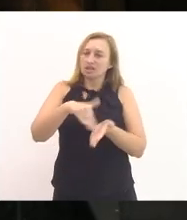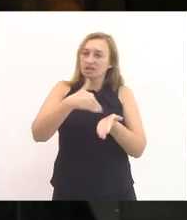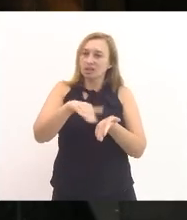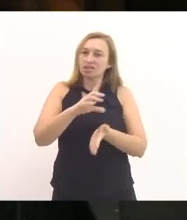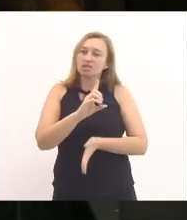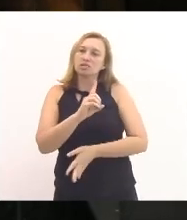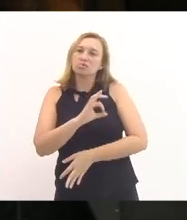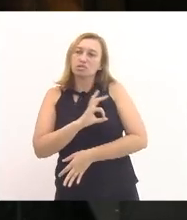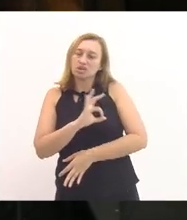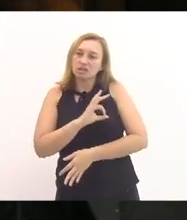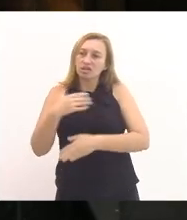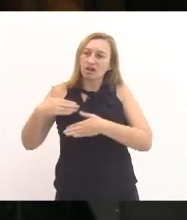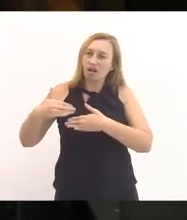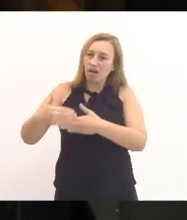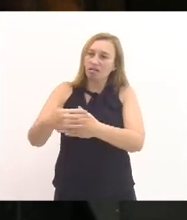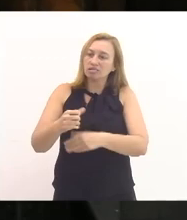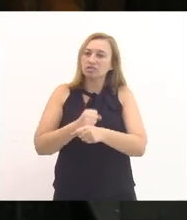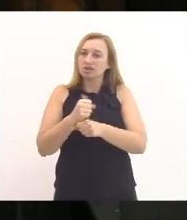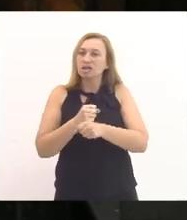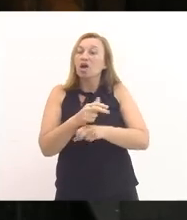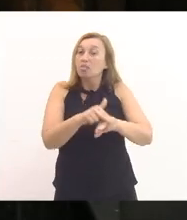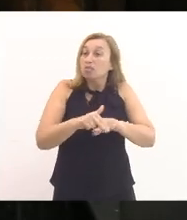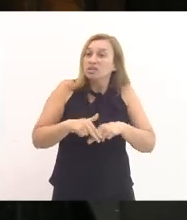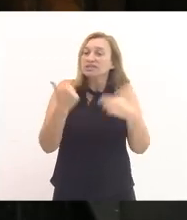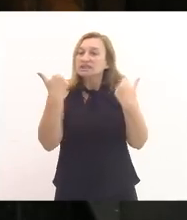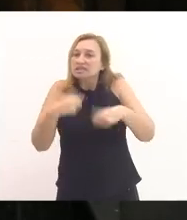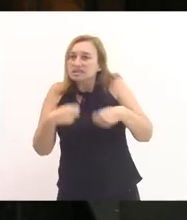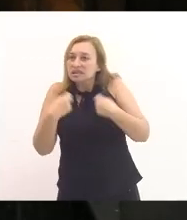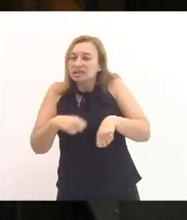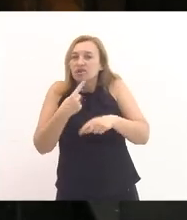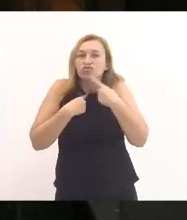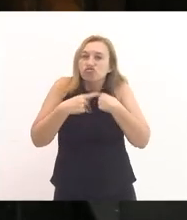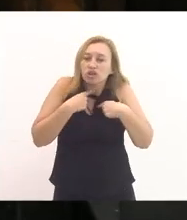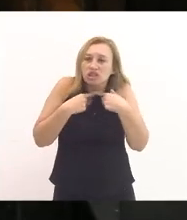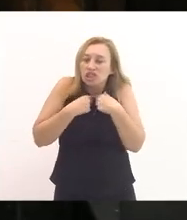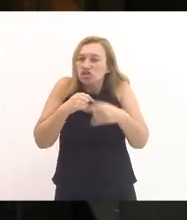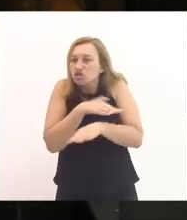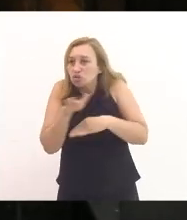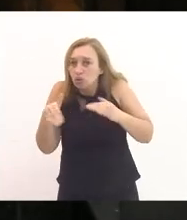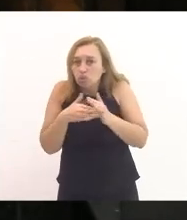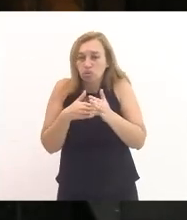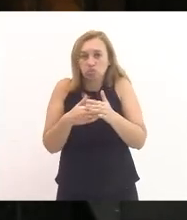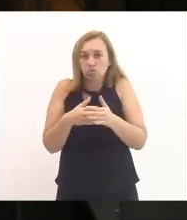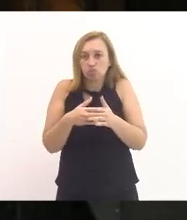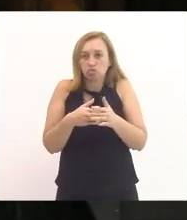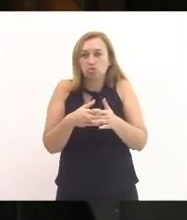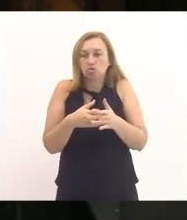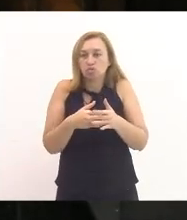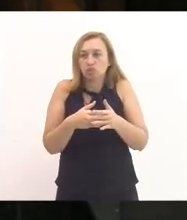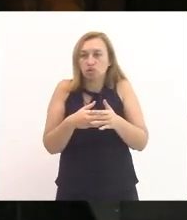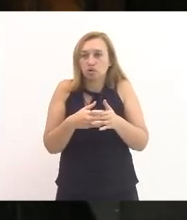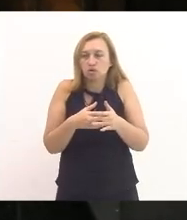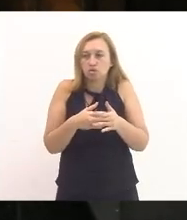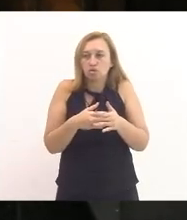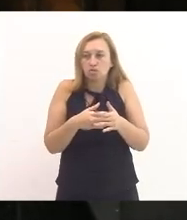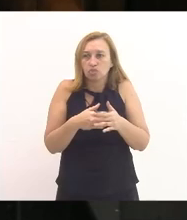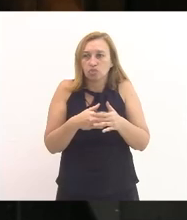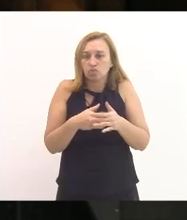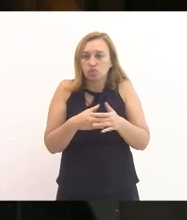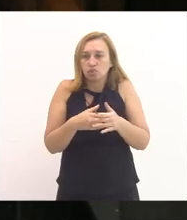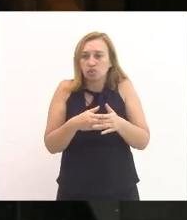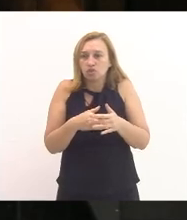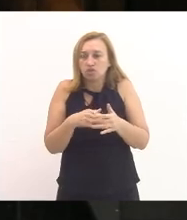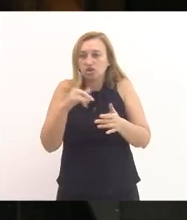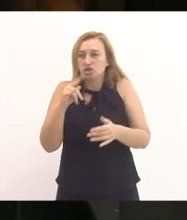de maneira conto mais ao longo dos anos por isso a necessidade eo Anseio de todos os dirigentes que eu